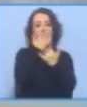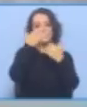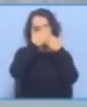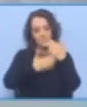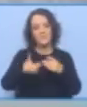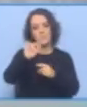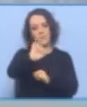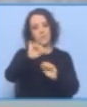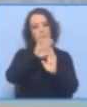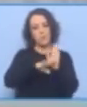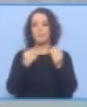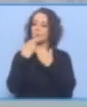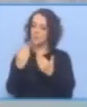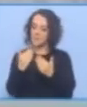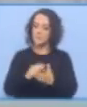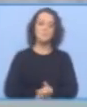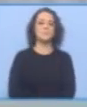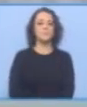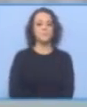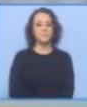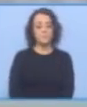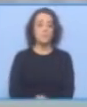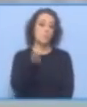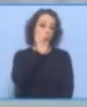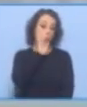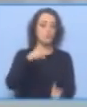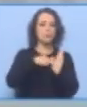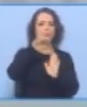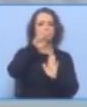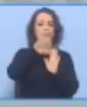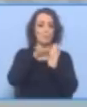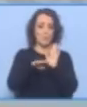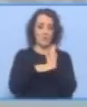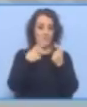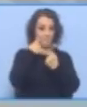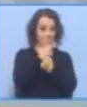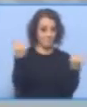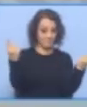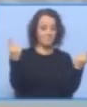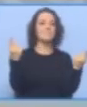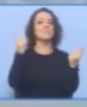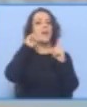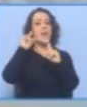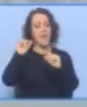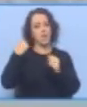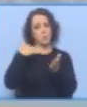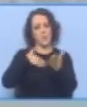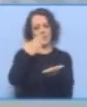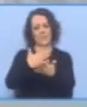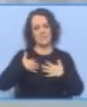para o programa. Muito obrigado. Mais logo o programa que lhe apresentamos na Antena 1, de segunda a sexta-feira,